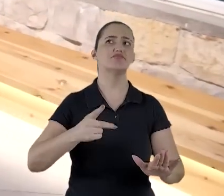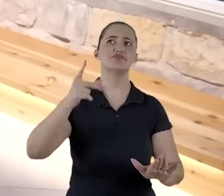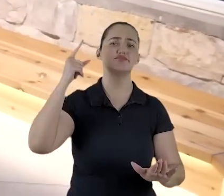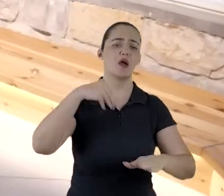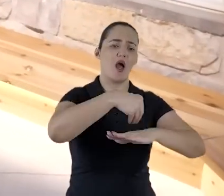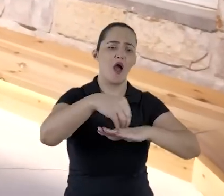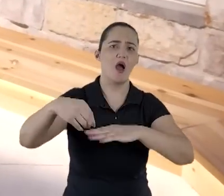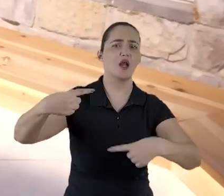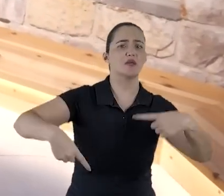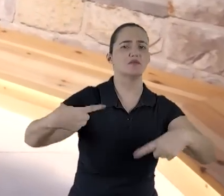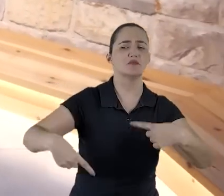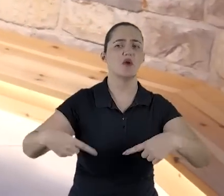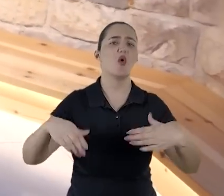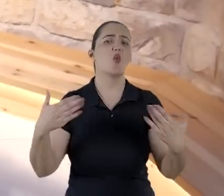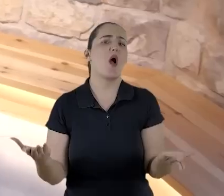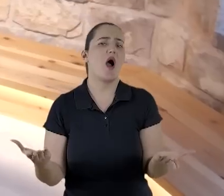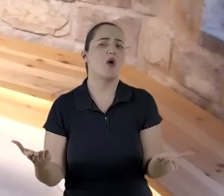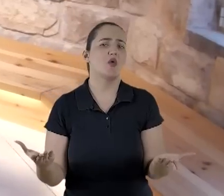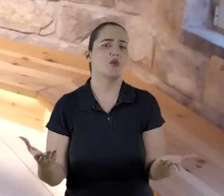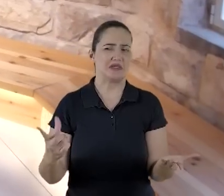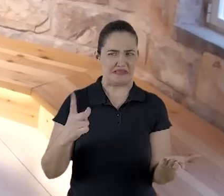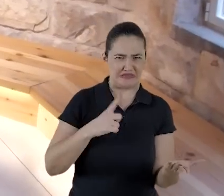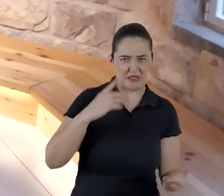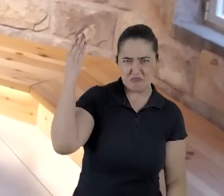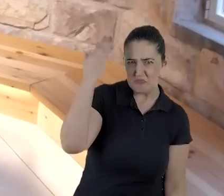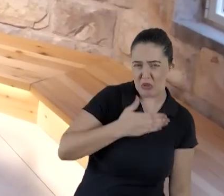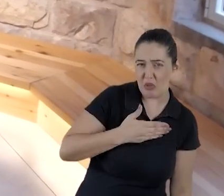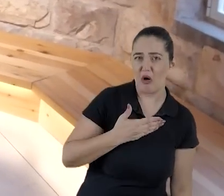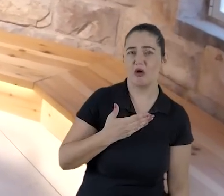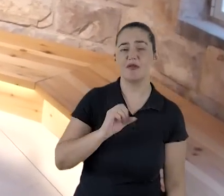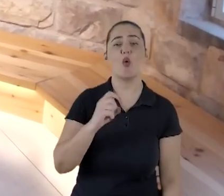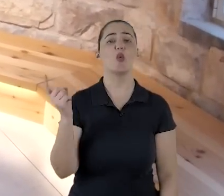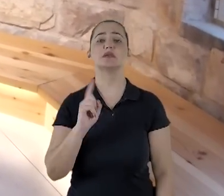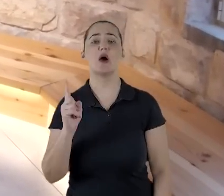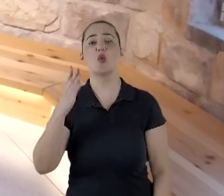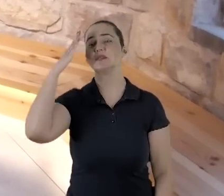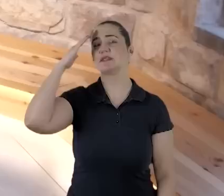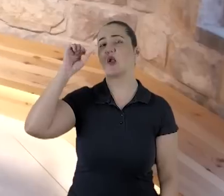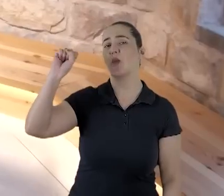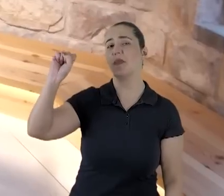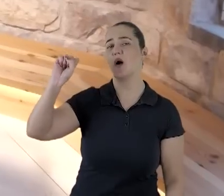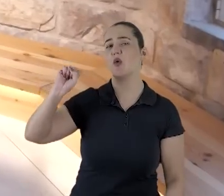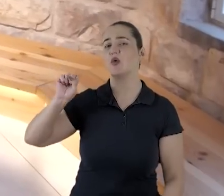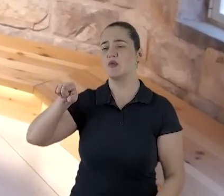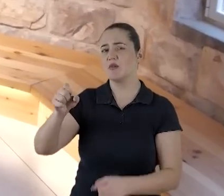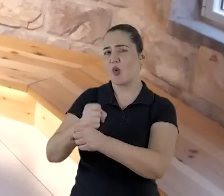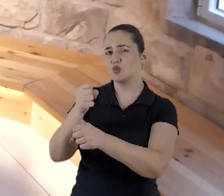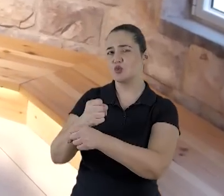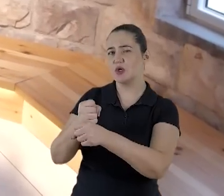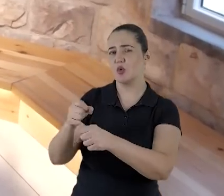Agora, durante muito tempo, os arqueólogos debateram sobre se há indícios ou não de